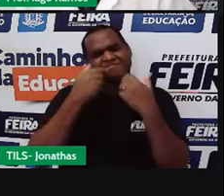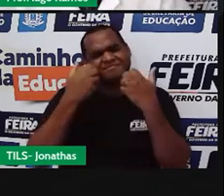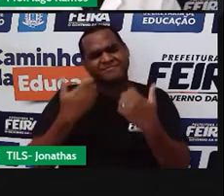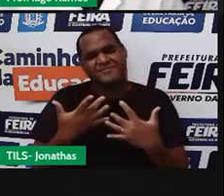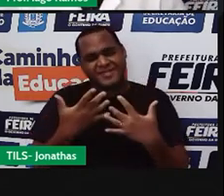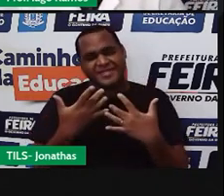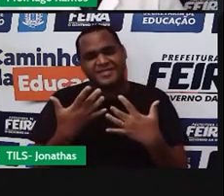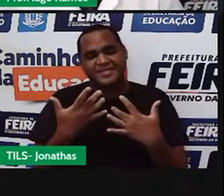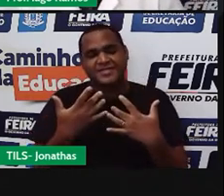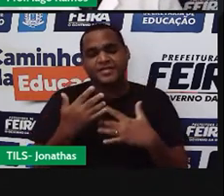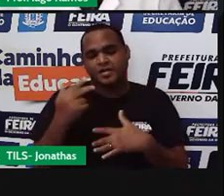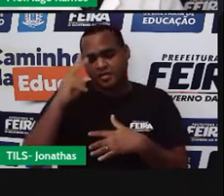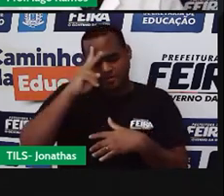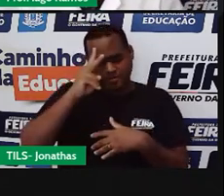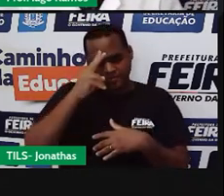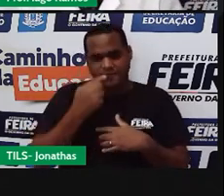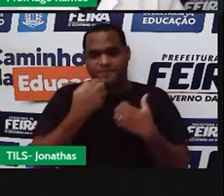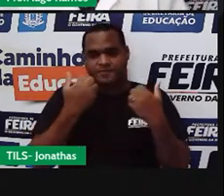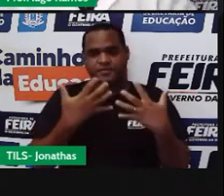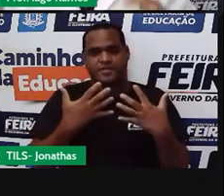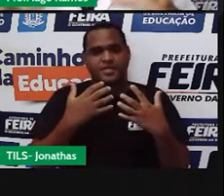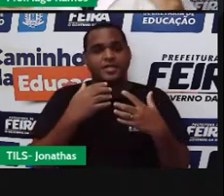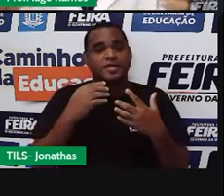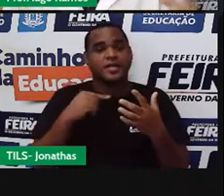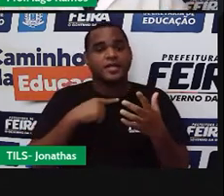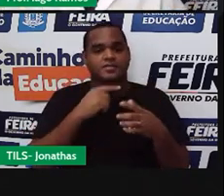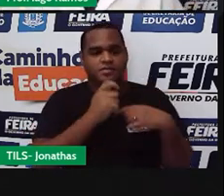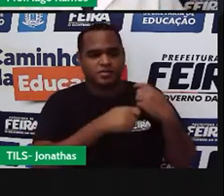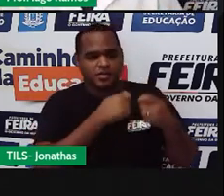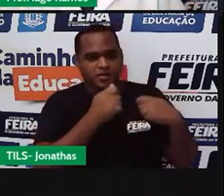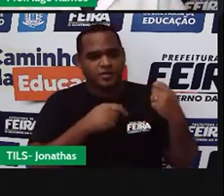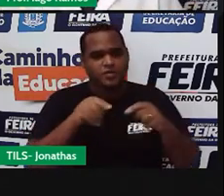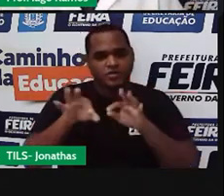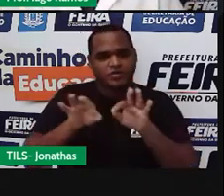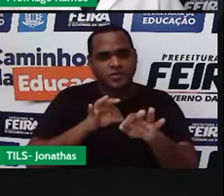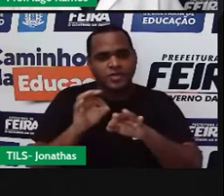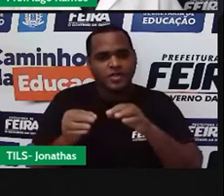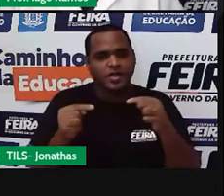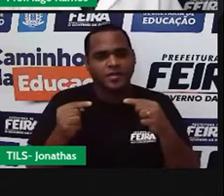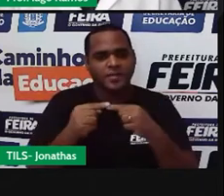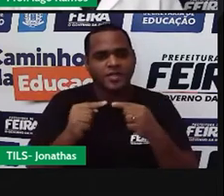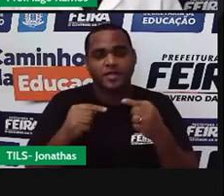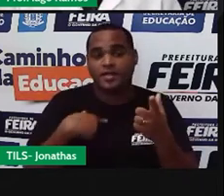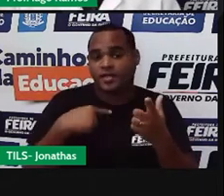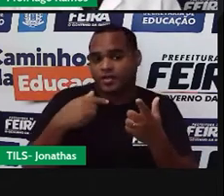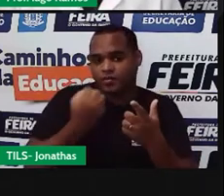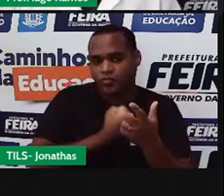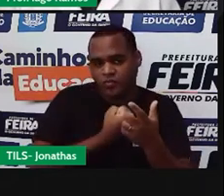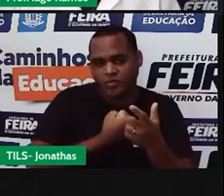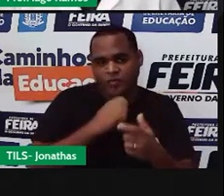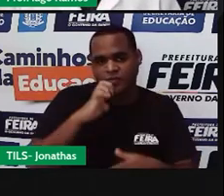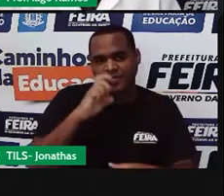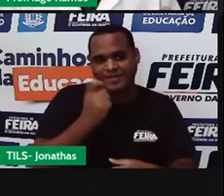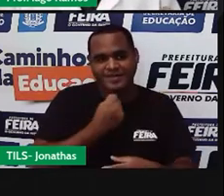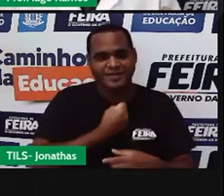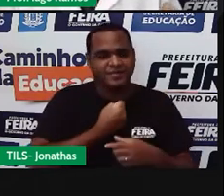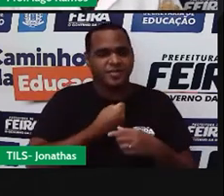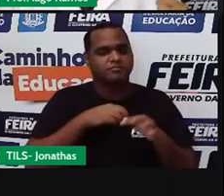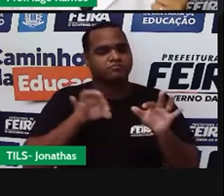Você lembra que eu falei que esses sinais servem para organizar e expressão numérica e nos ajudar